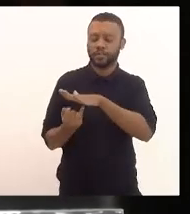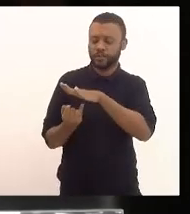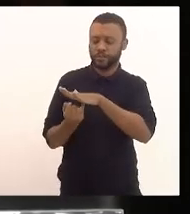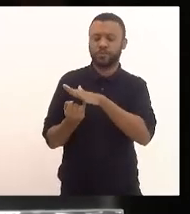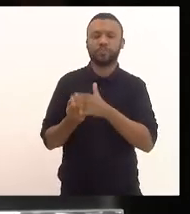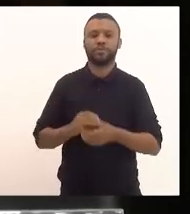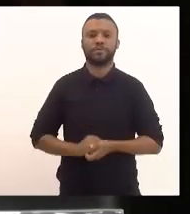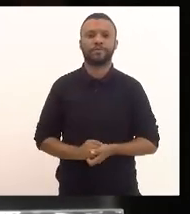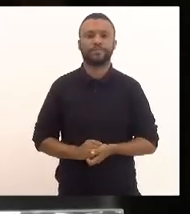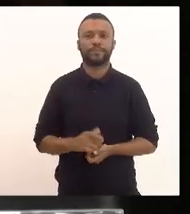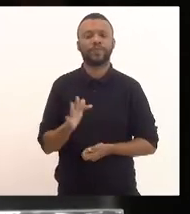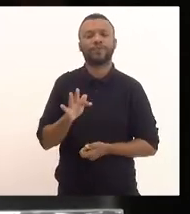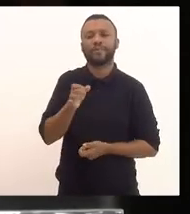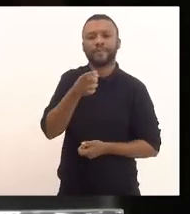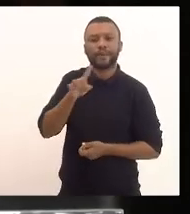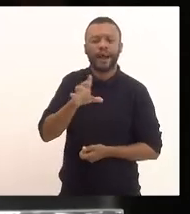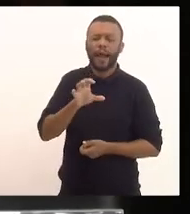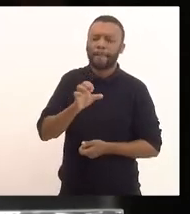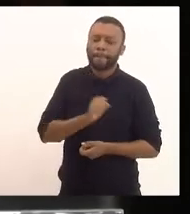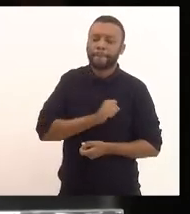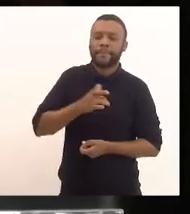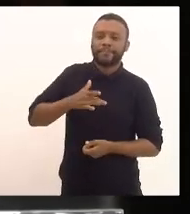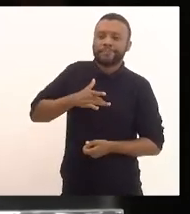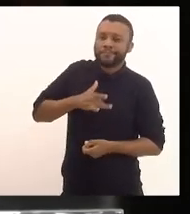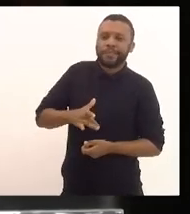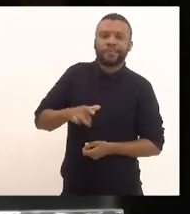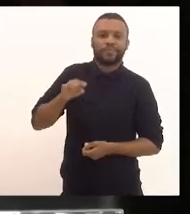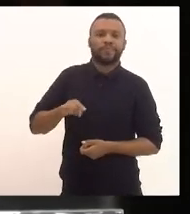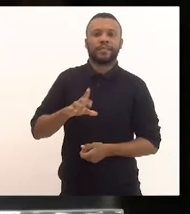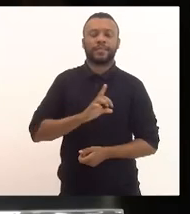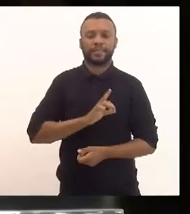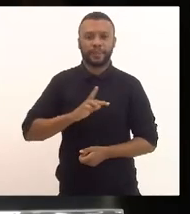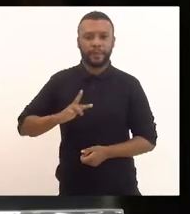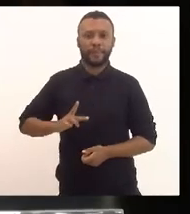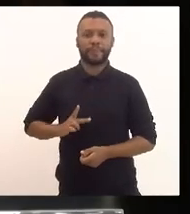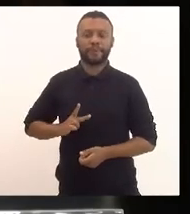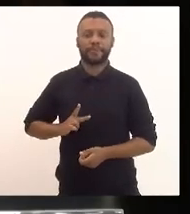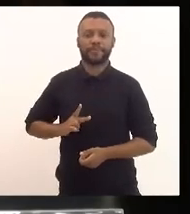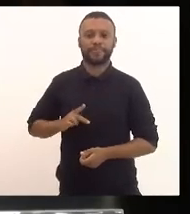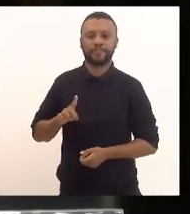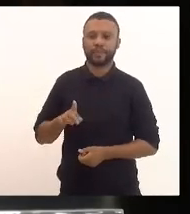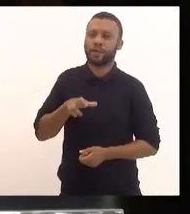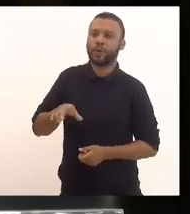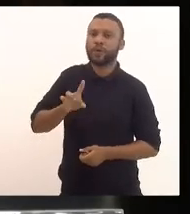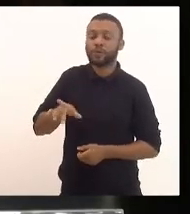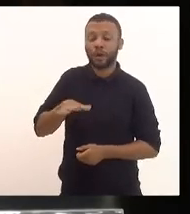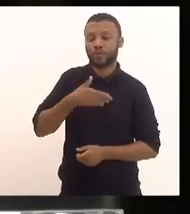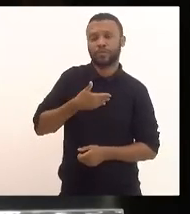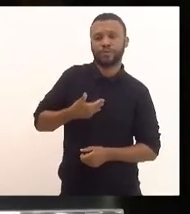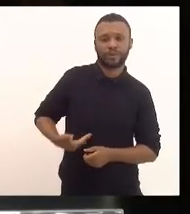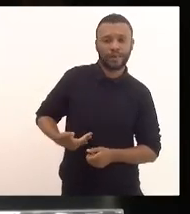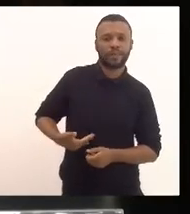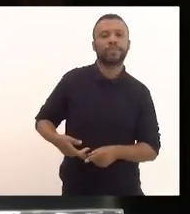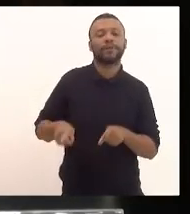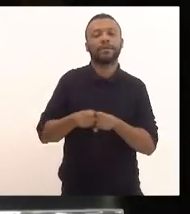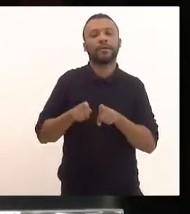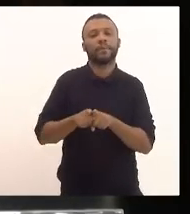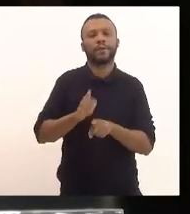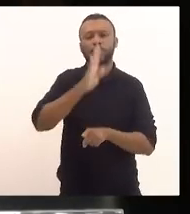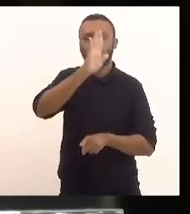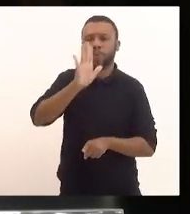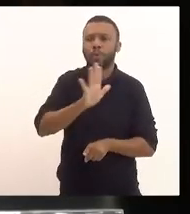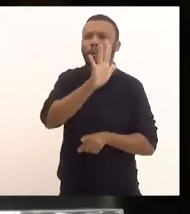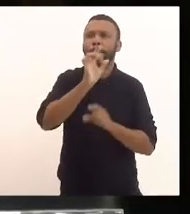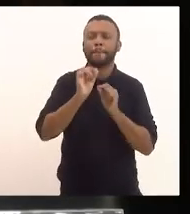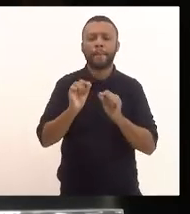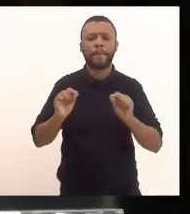modo que eu sou um fã apaixonado da Defensoria Pública não só do meu estado como de todo o Brasil